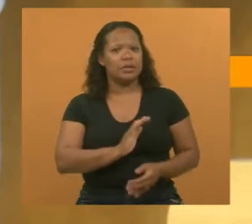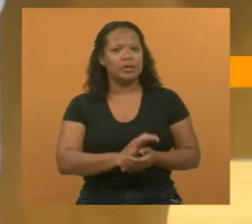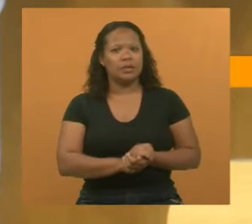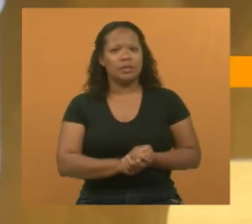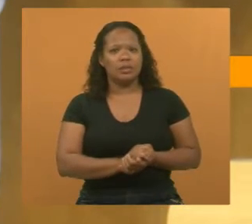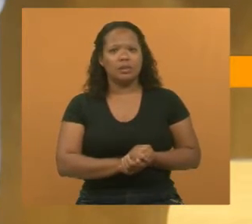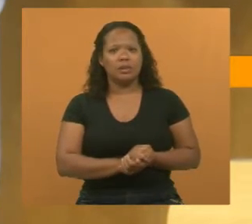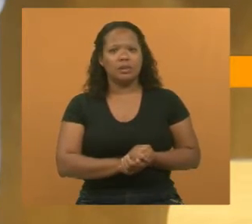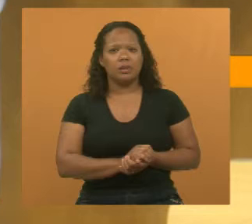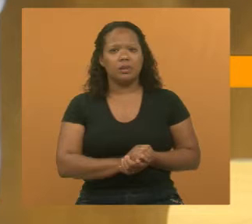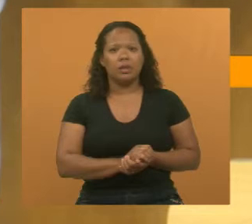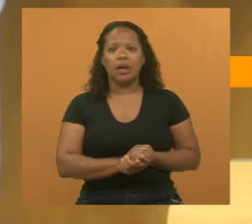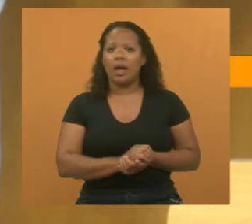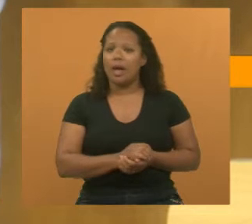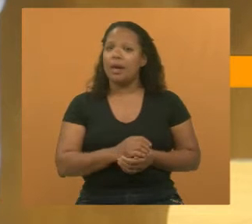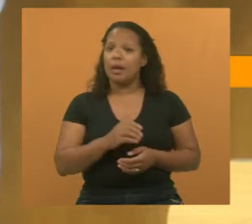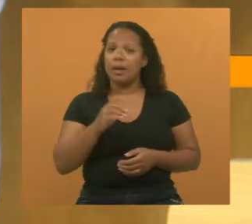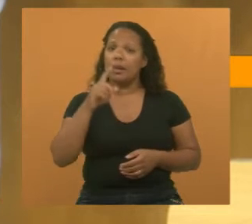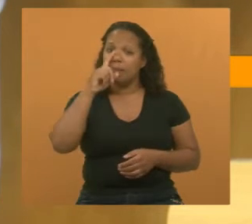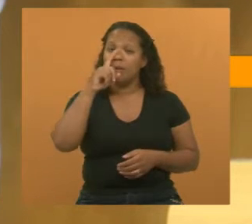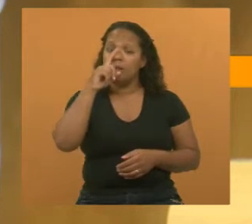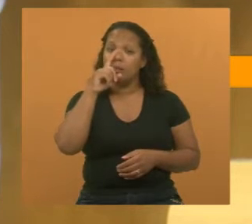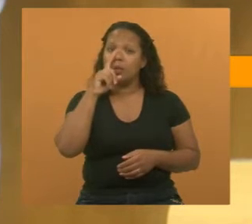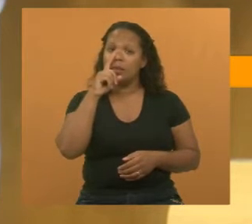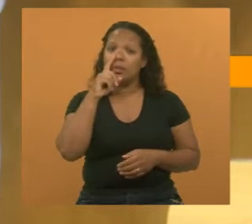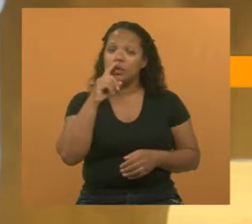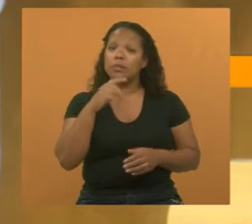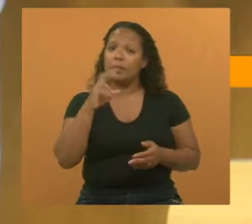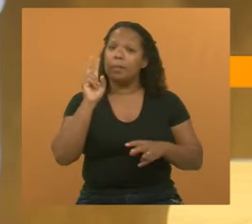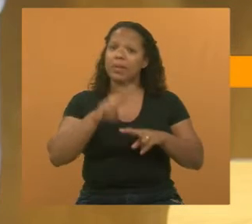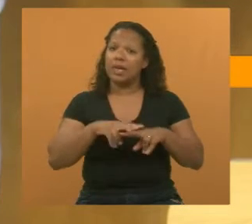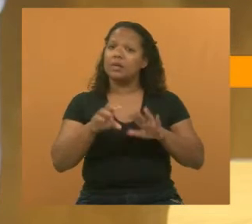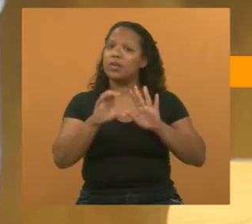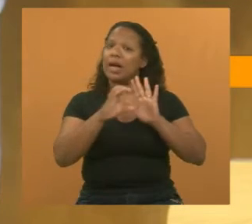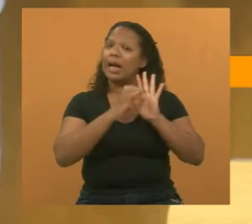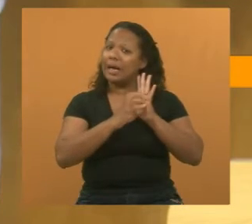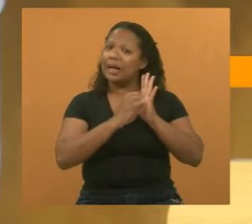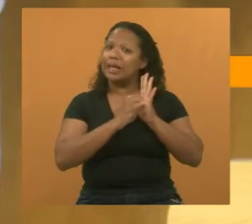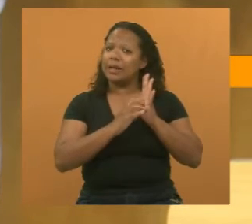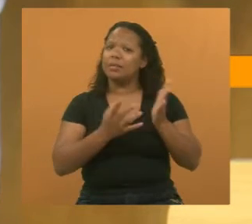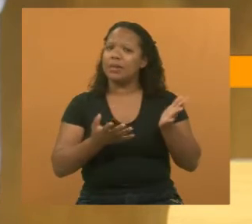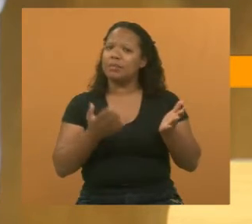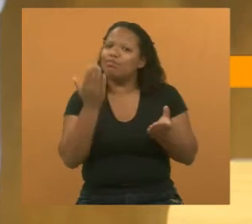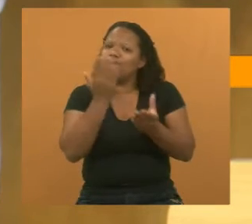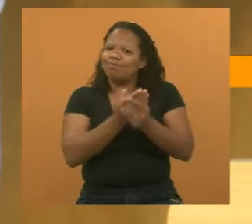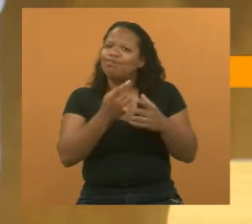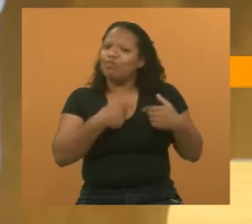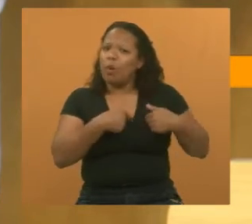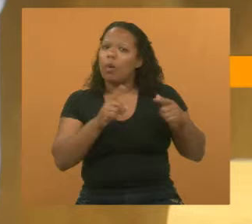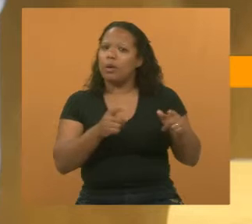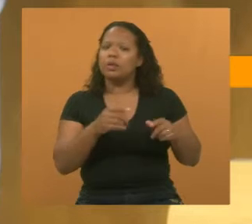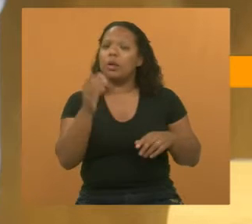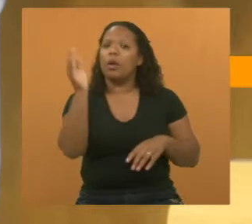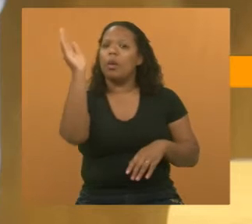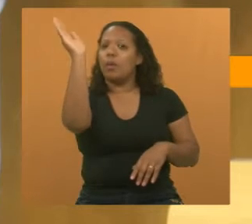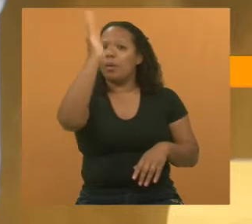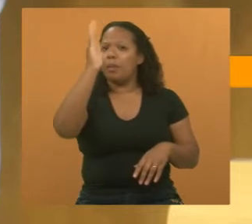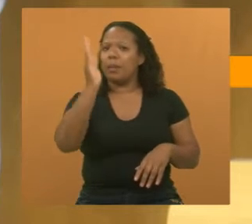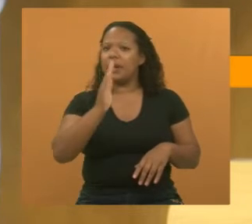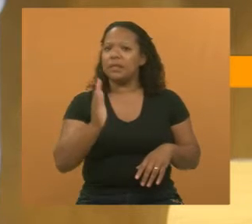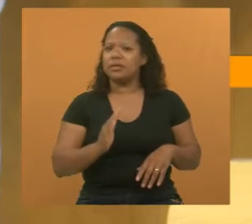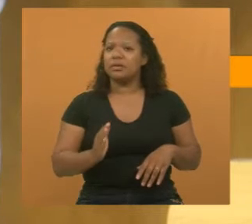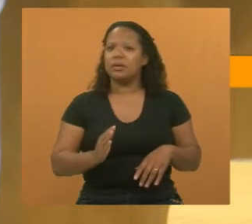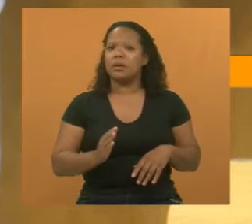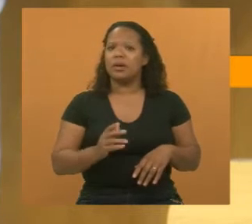até incorrendo em algum crime. Então o presidente, ele precisa saber que o Brasil é um país composto